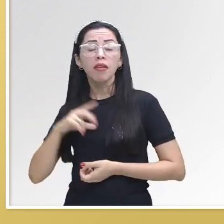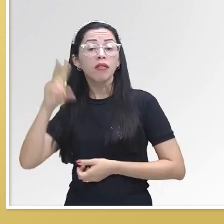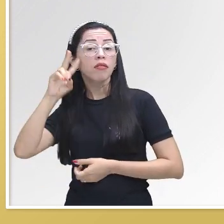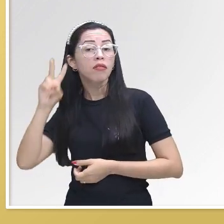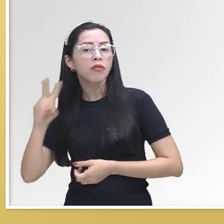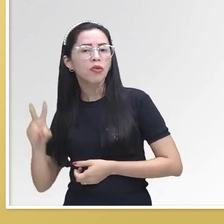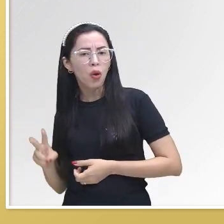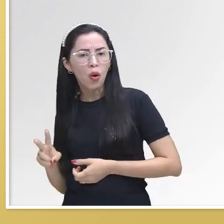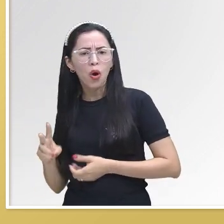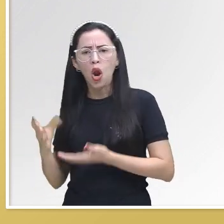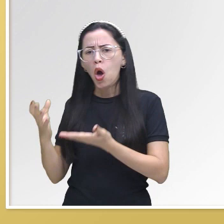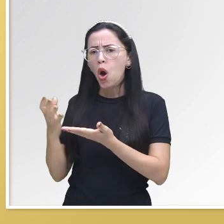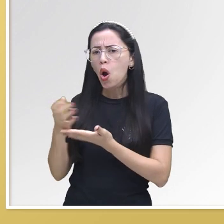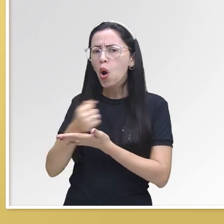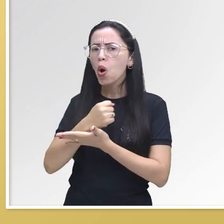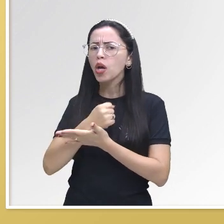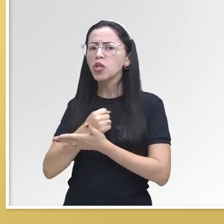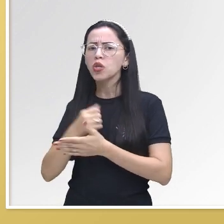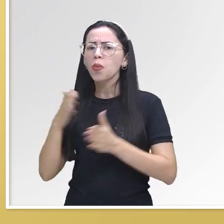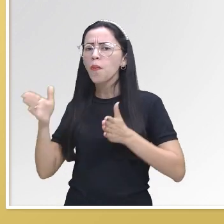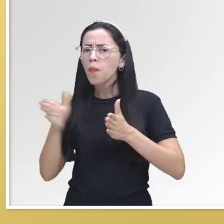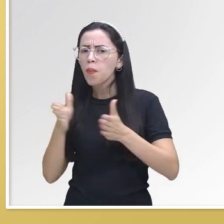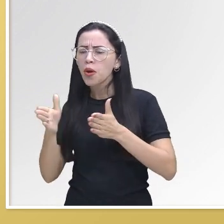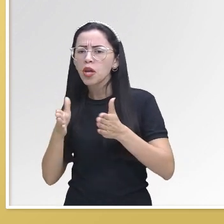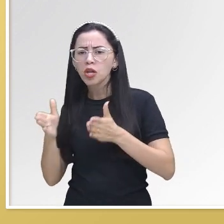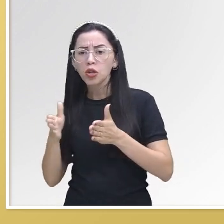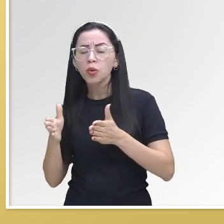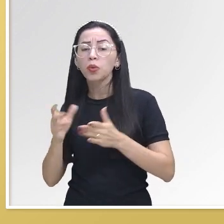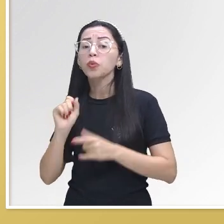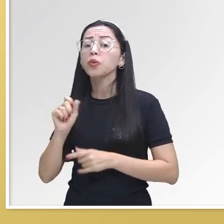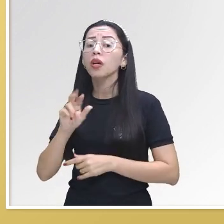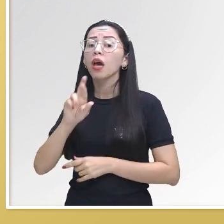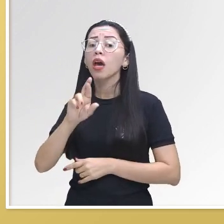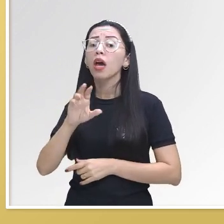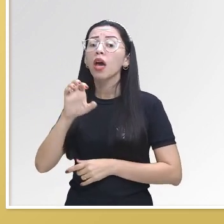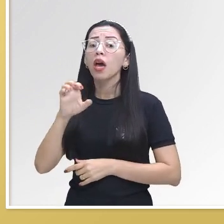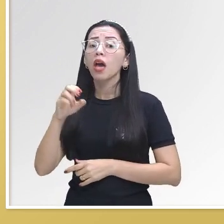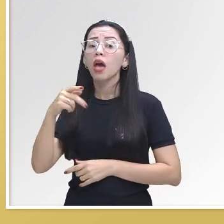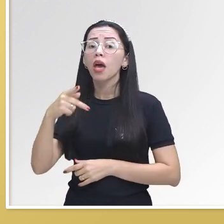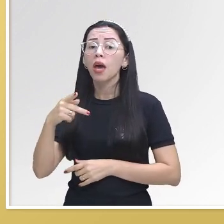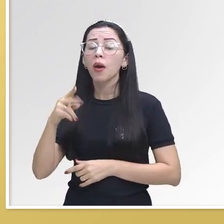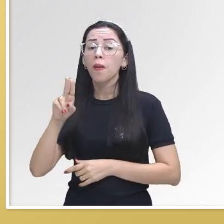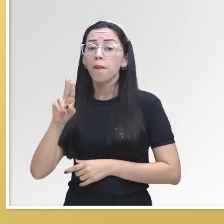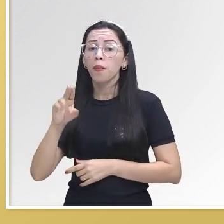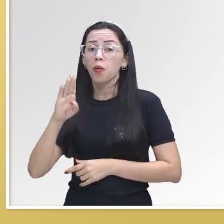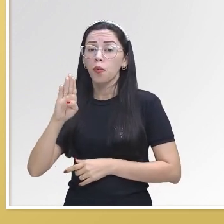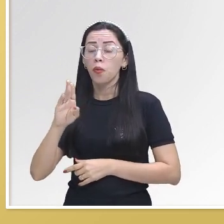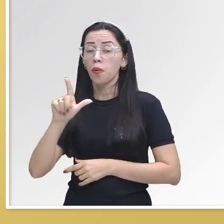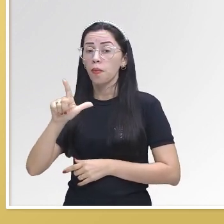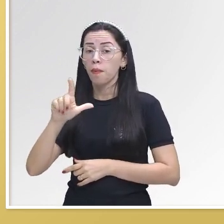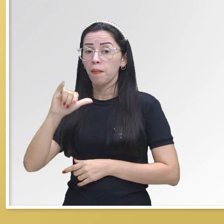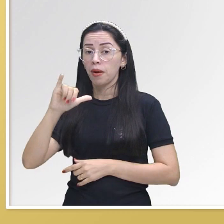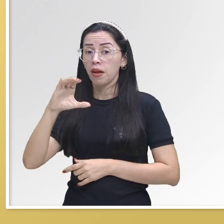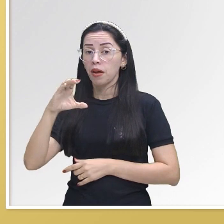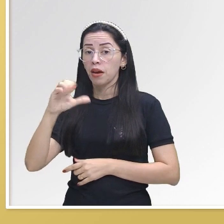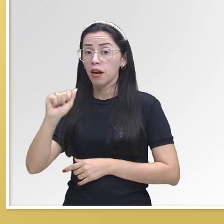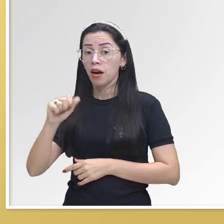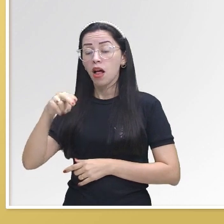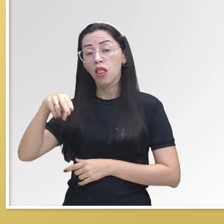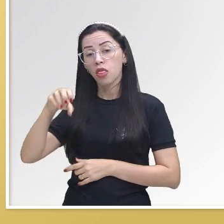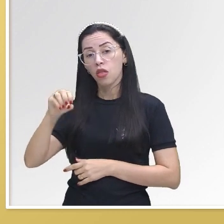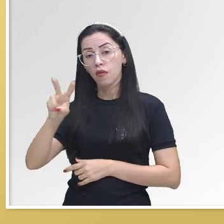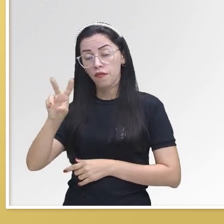do período da República Nova. Essa república que nós estamos vivendo agora, após a ditadura militar.